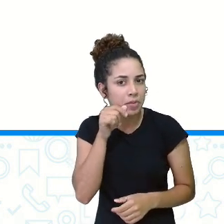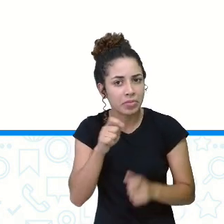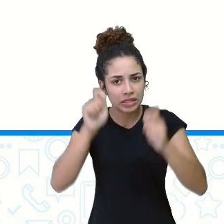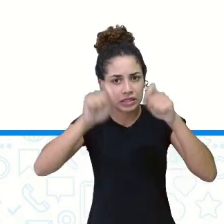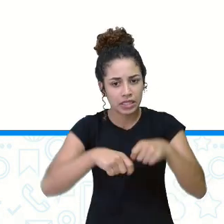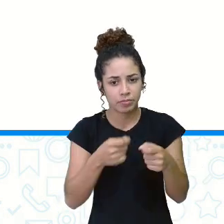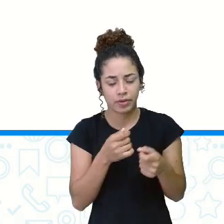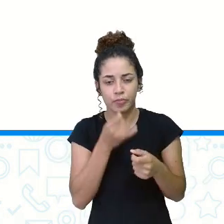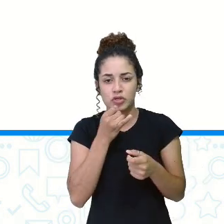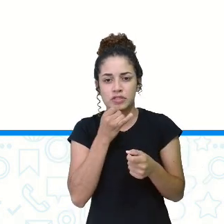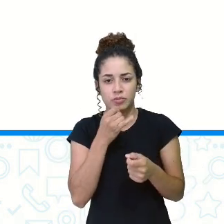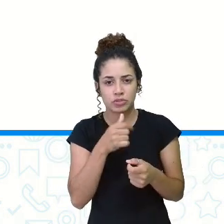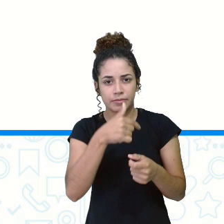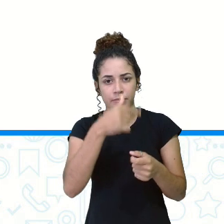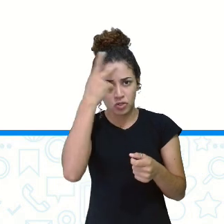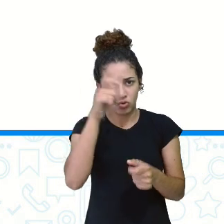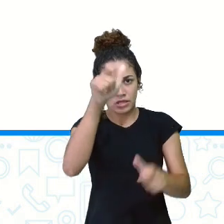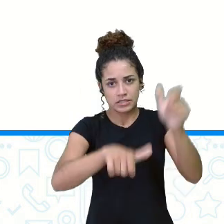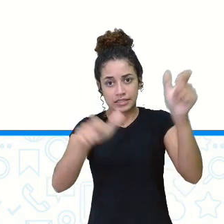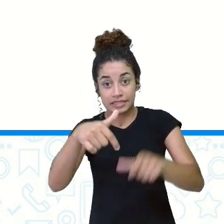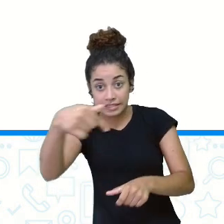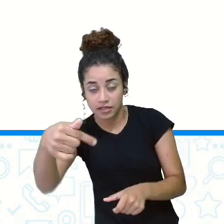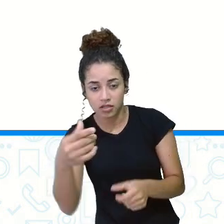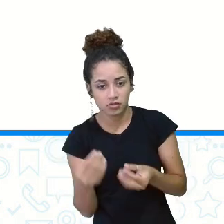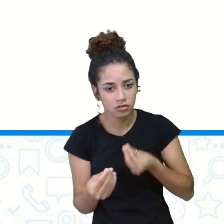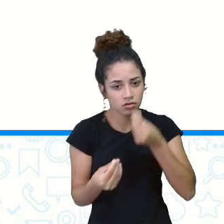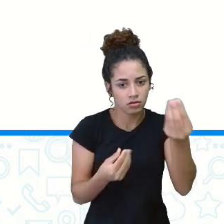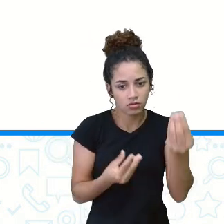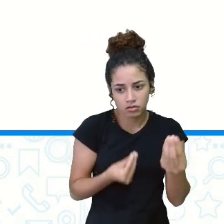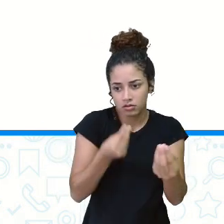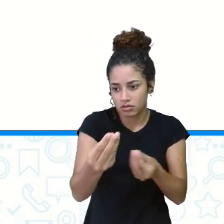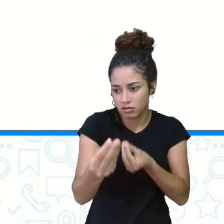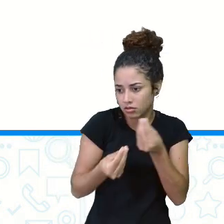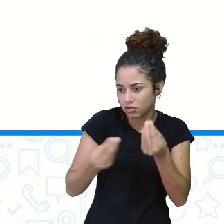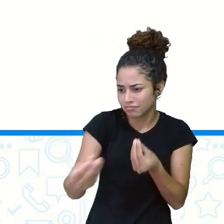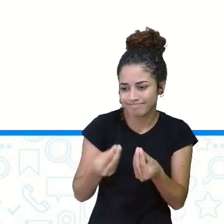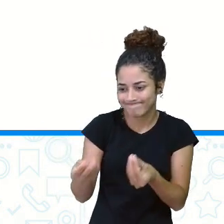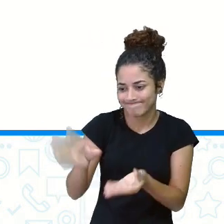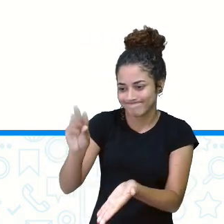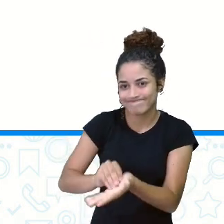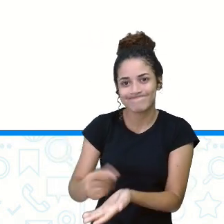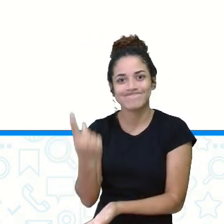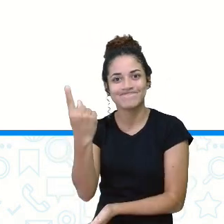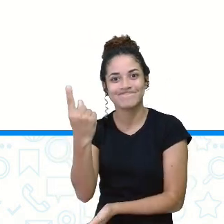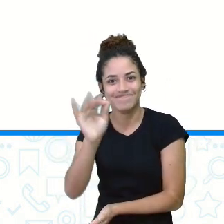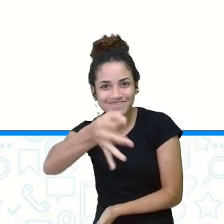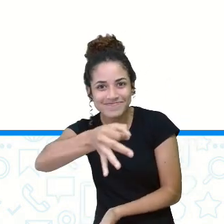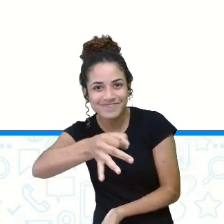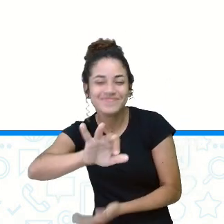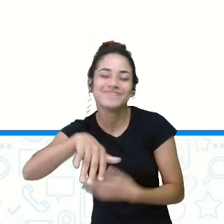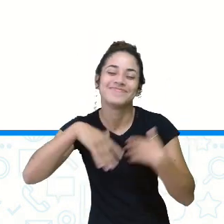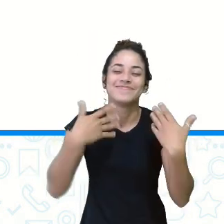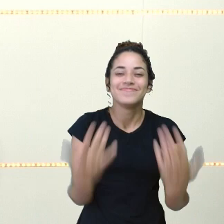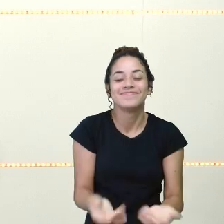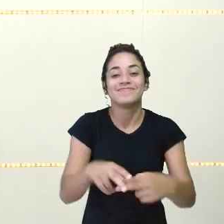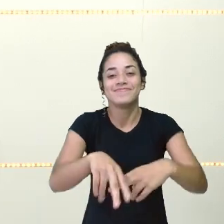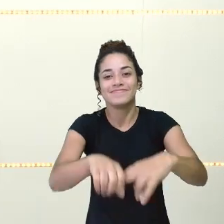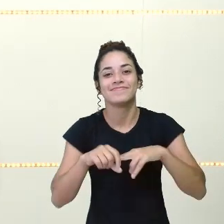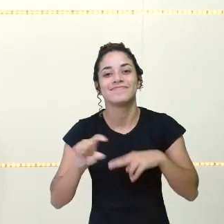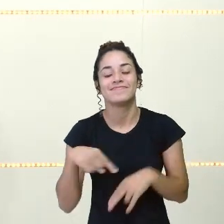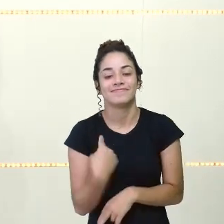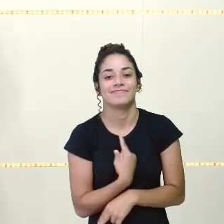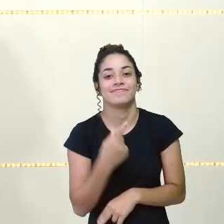7 pessoas? Não, né? Eu tenho que ter o mesmo número ou um número maior. Por isso que a gente vem para